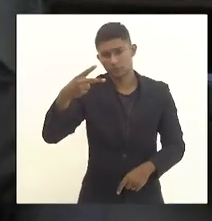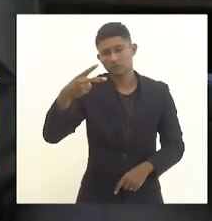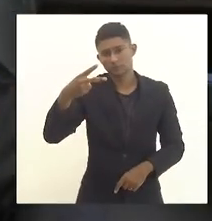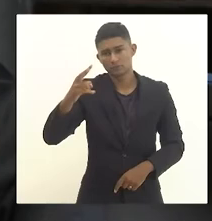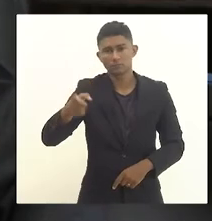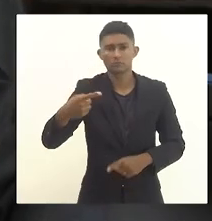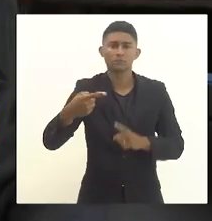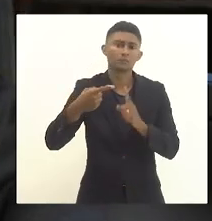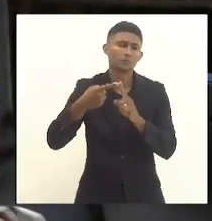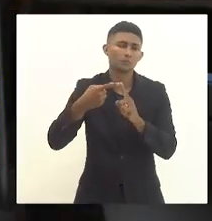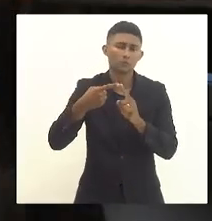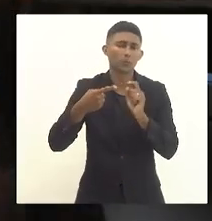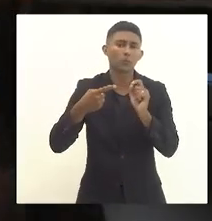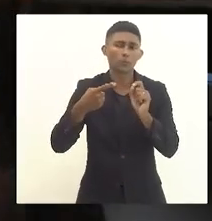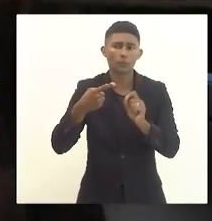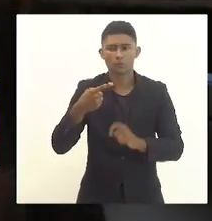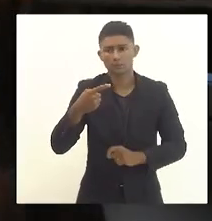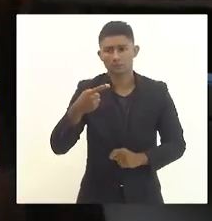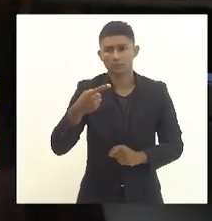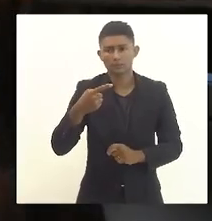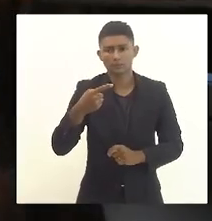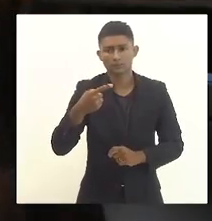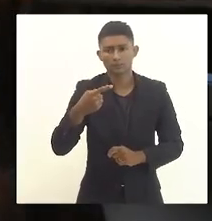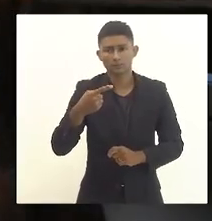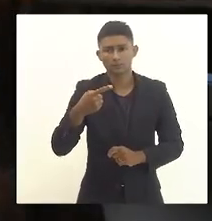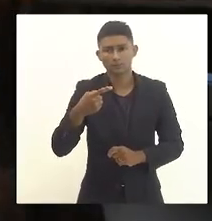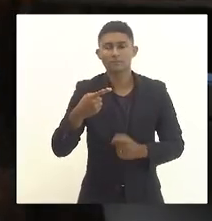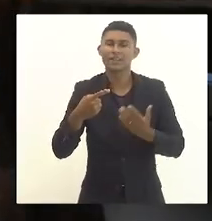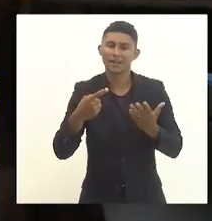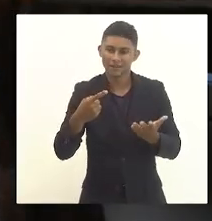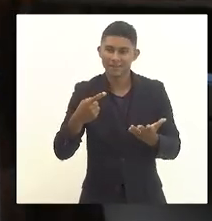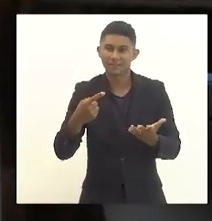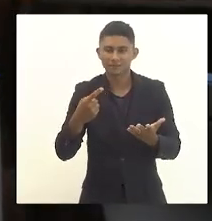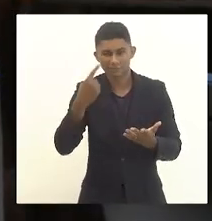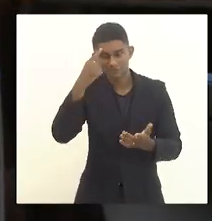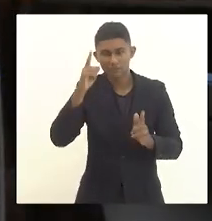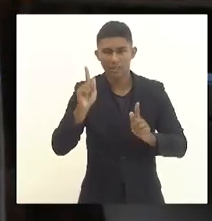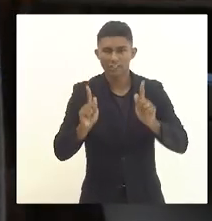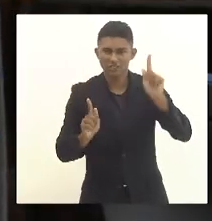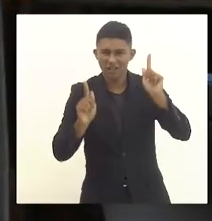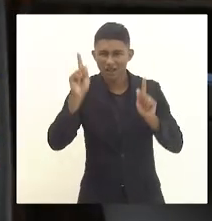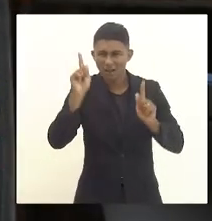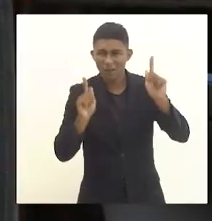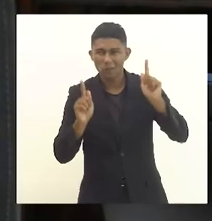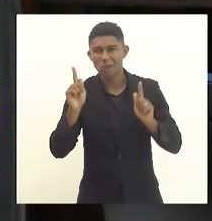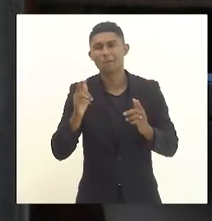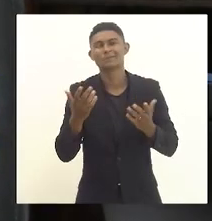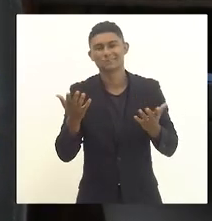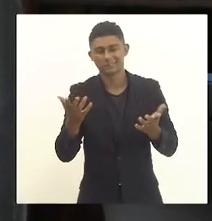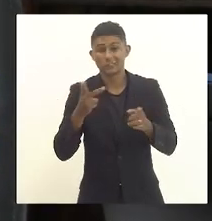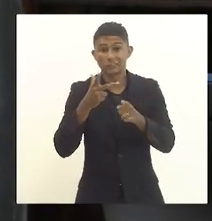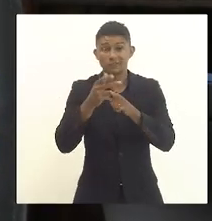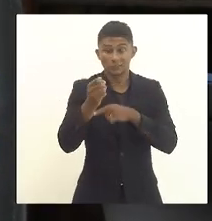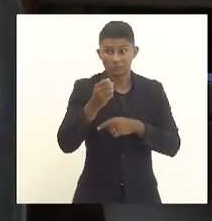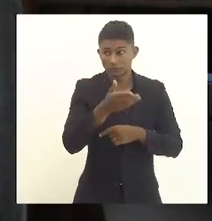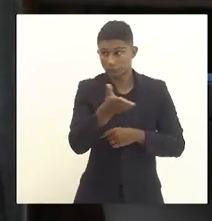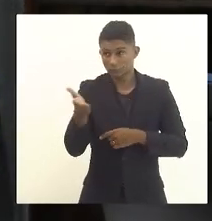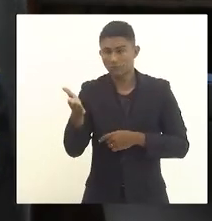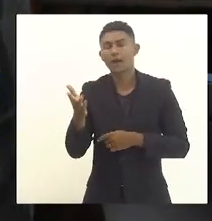né? A primeira é, obviamente, aqueles que sagraram-se vencedores no edital, eles, obviamente, investimento privado, e é isso